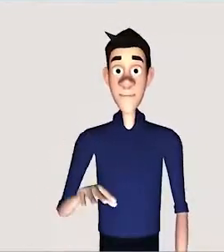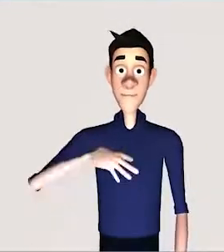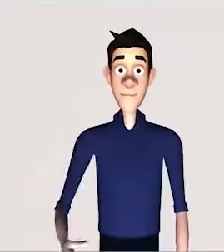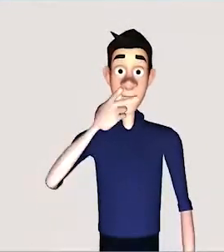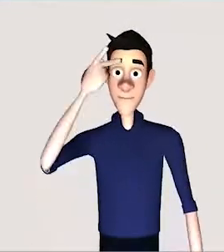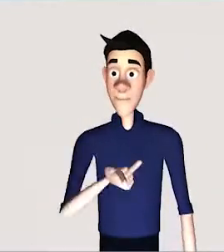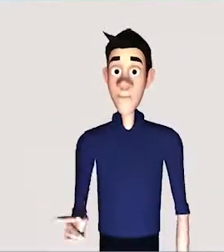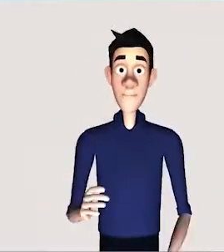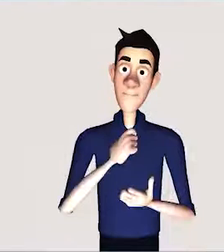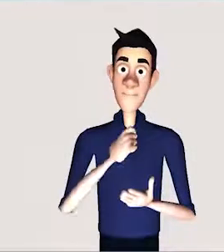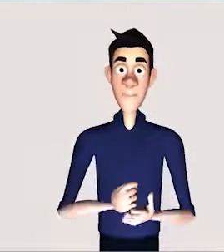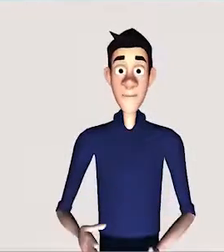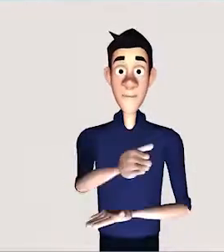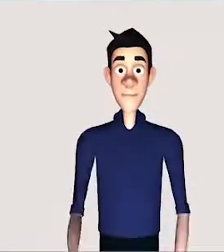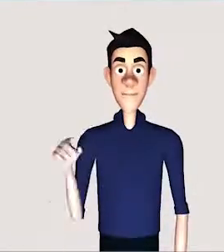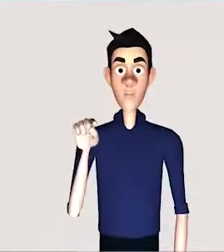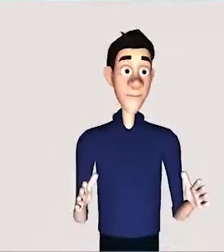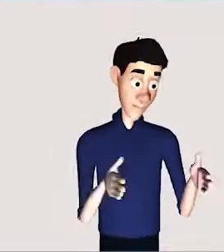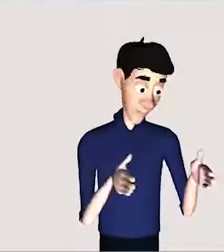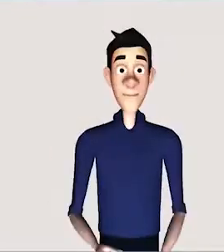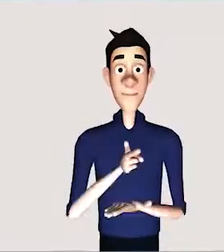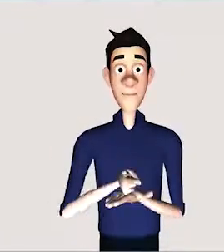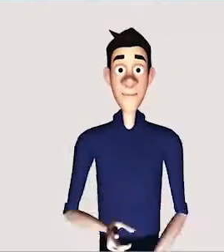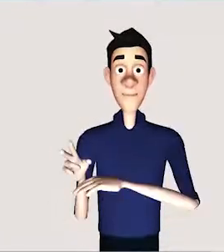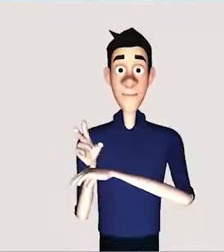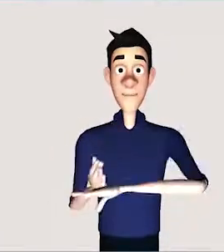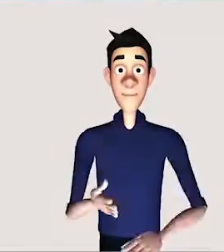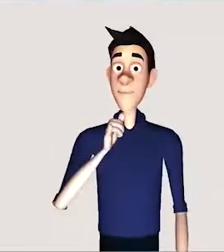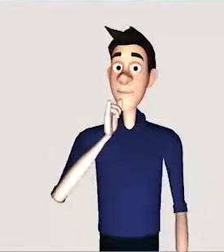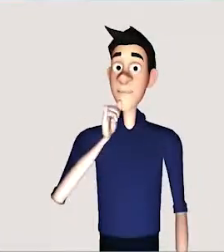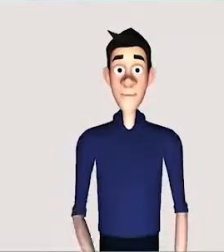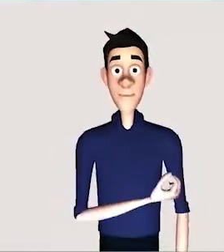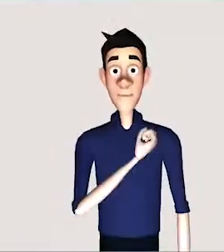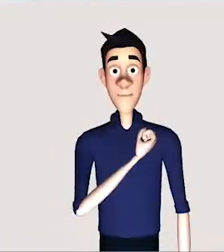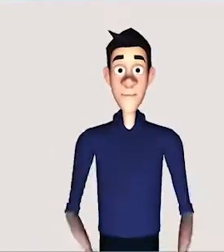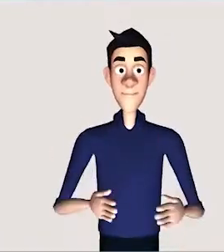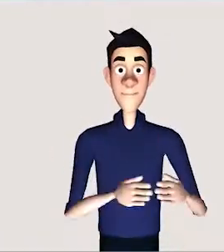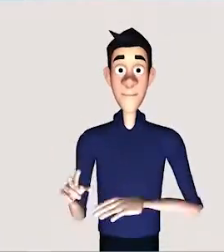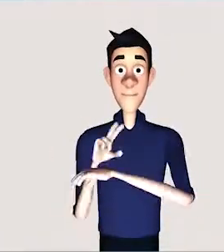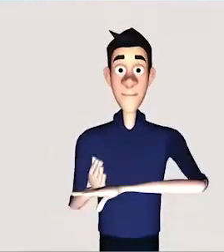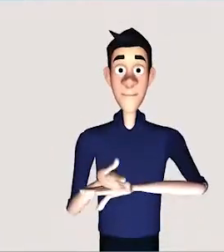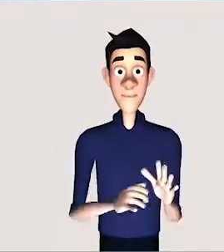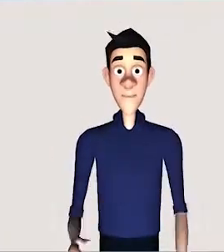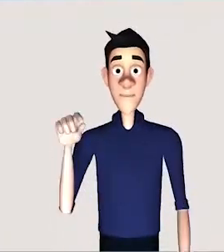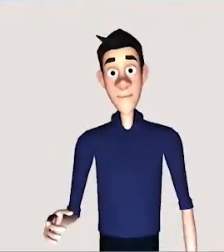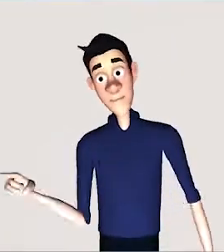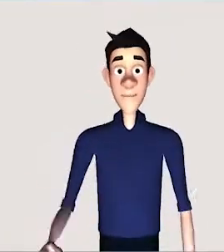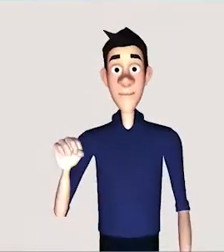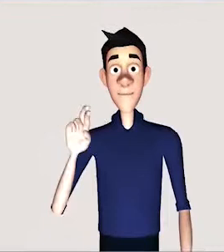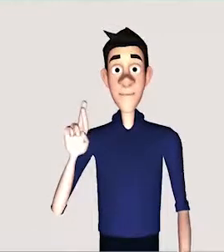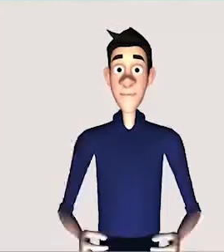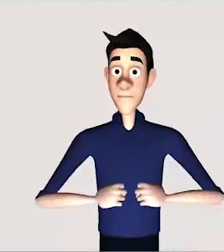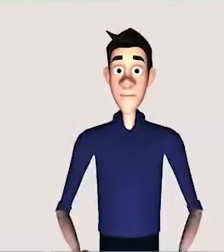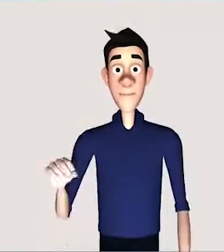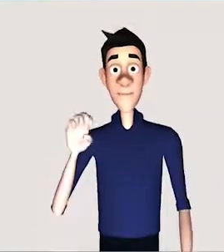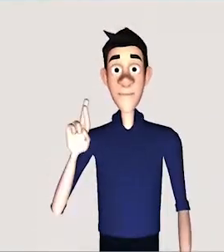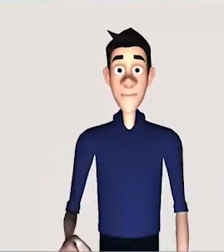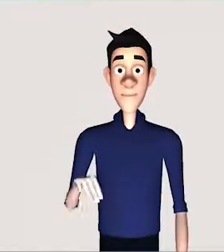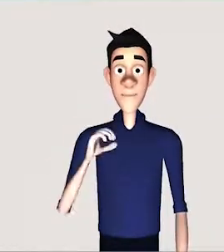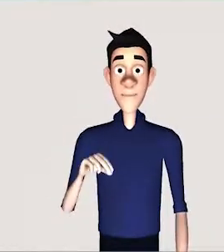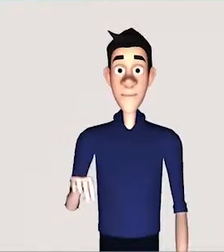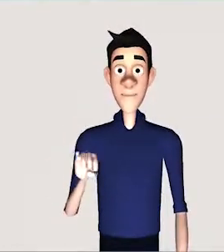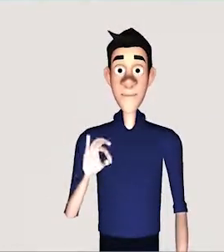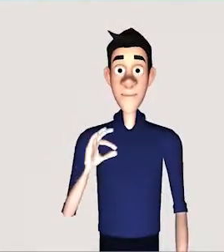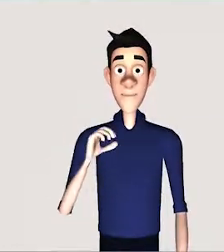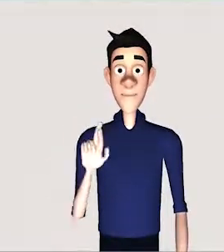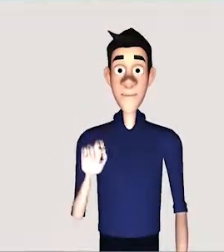público. O primeiro deles é que todos os visitantes devem passar por um ponto específico, pela mesma entrada, por exemplo, ou por um